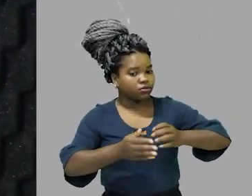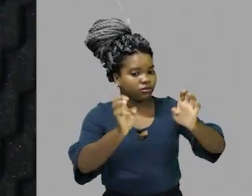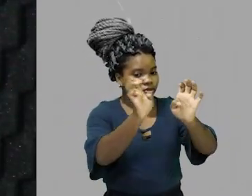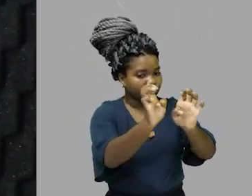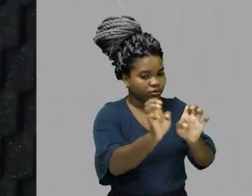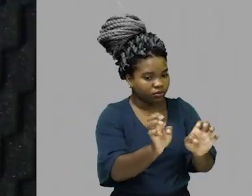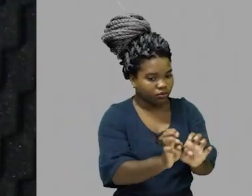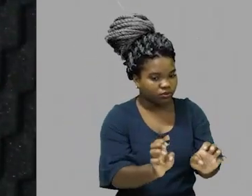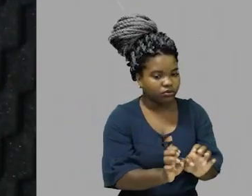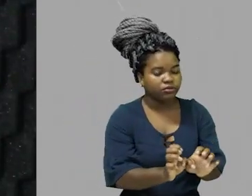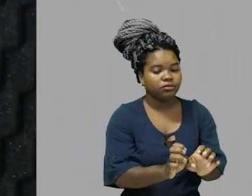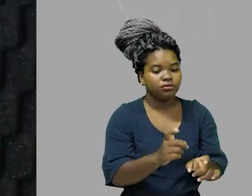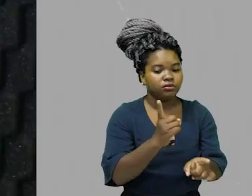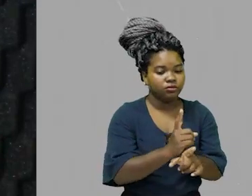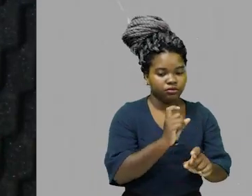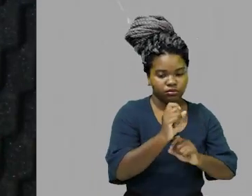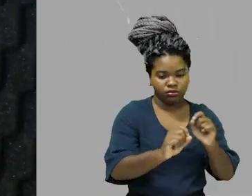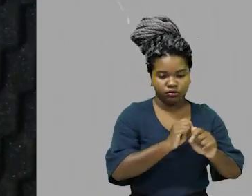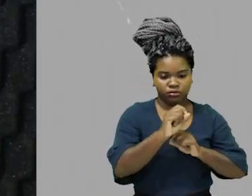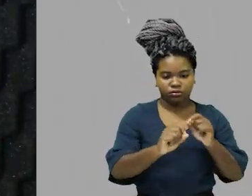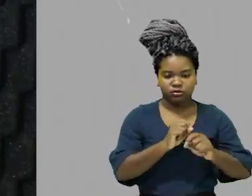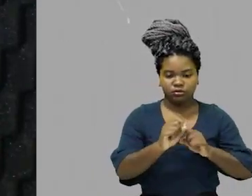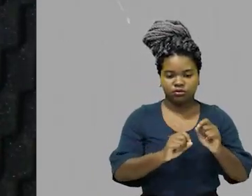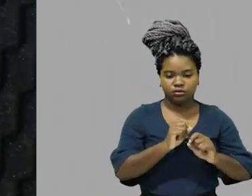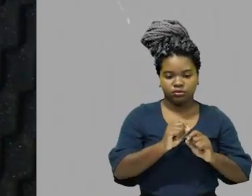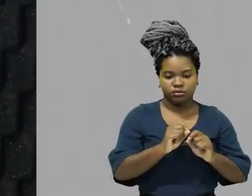eu vou encontrar o que a gente chama de